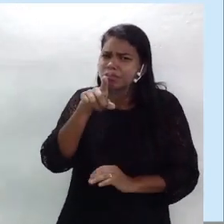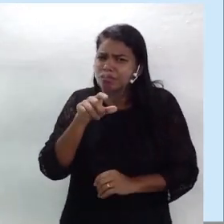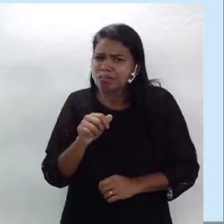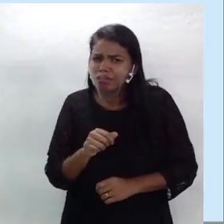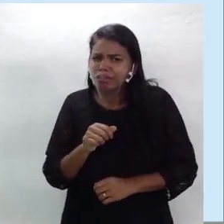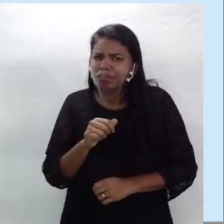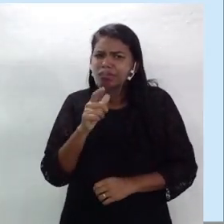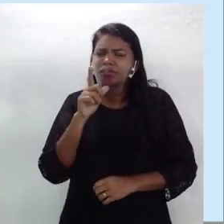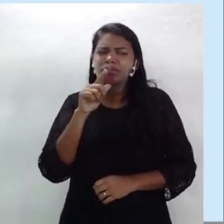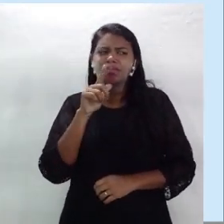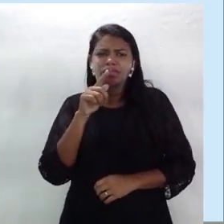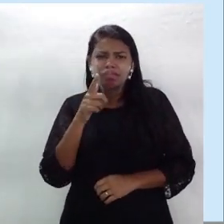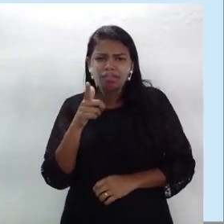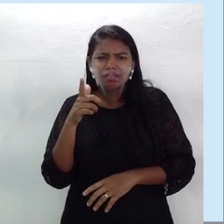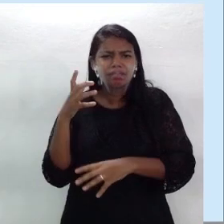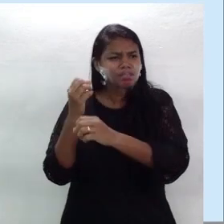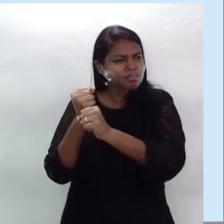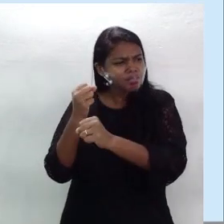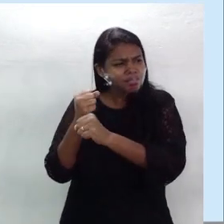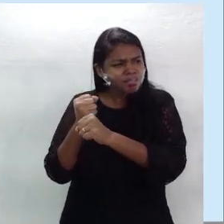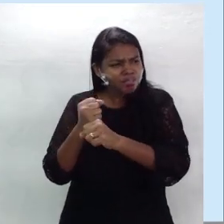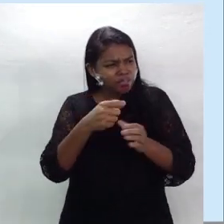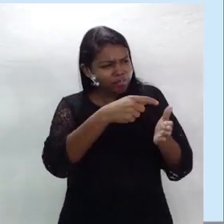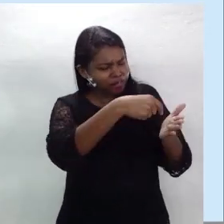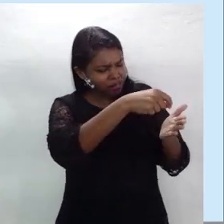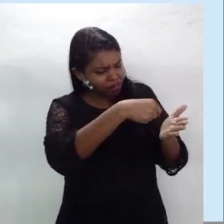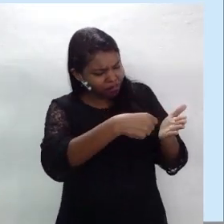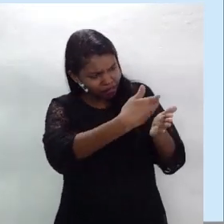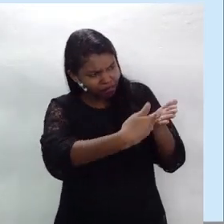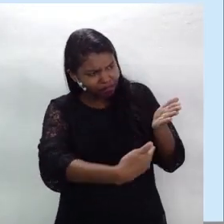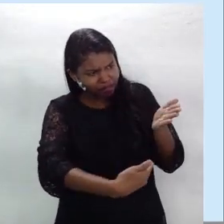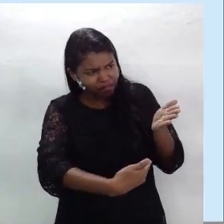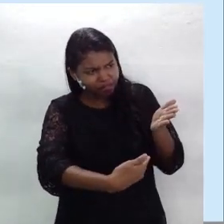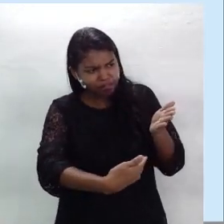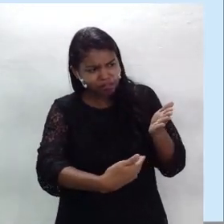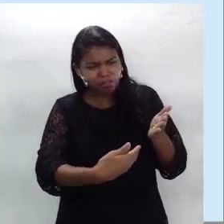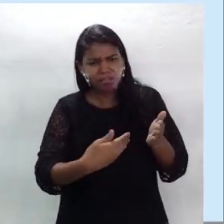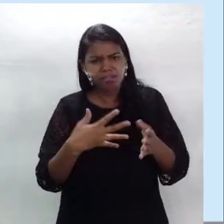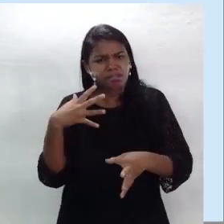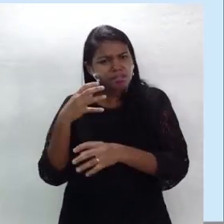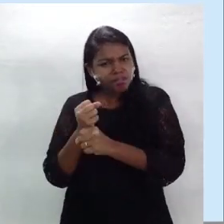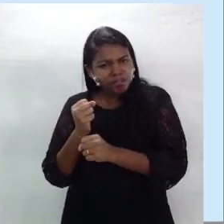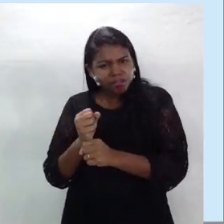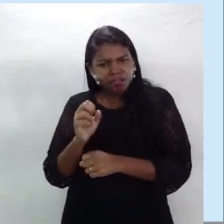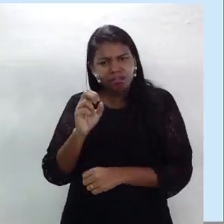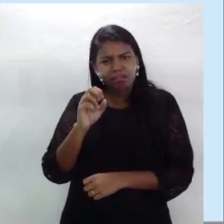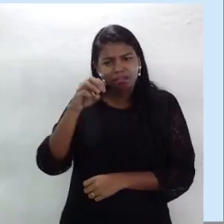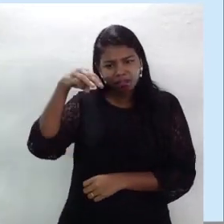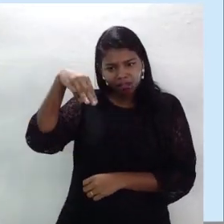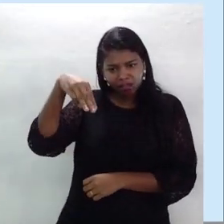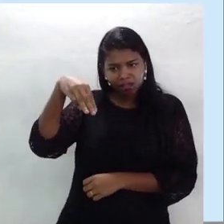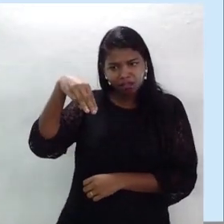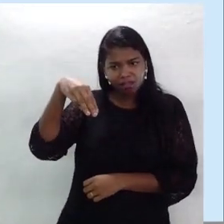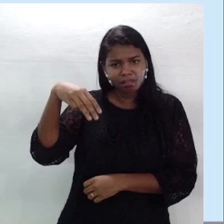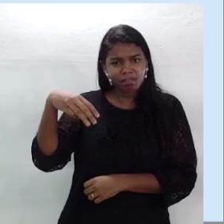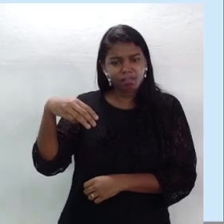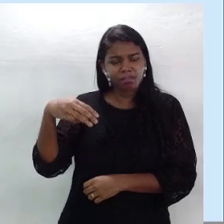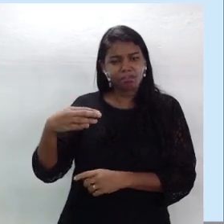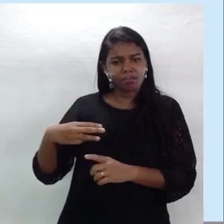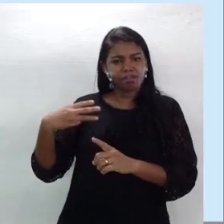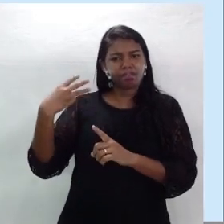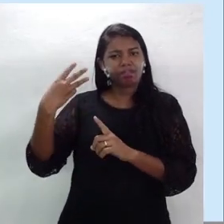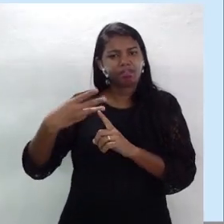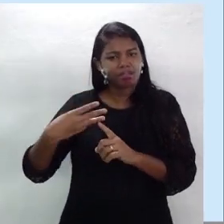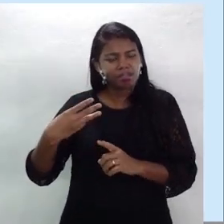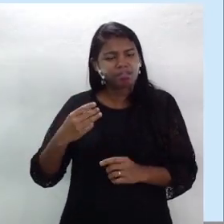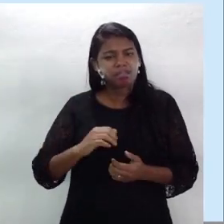de água, vem alguma coisa escrita ali, um valor m elevado à terceira,